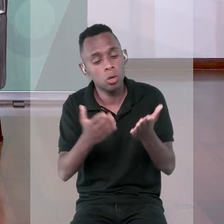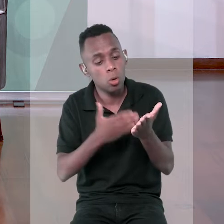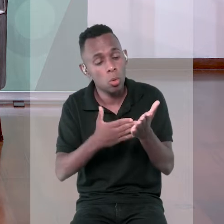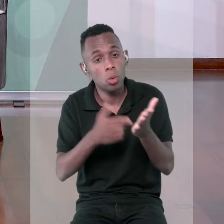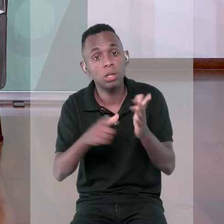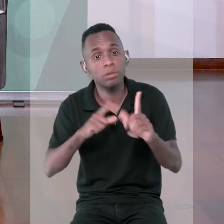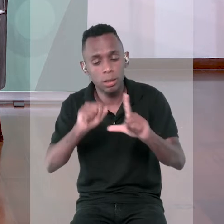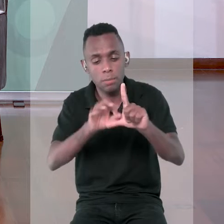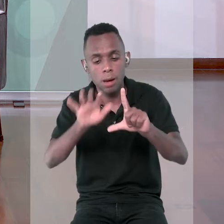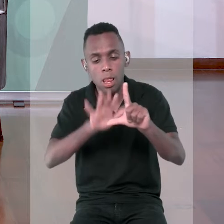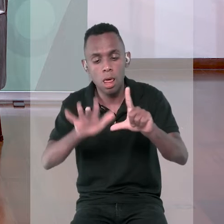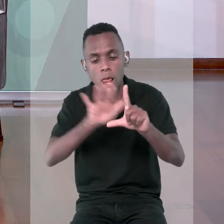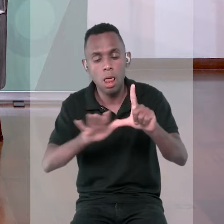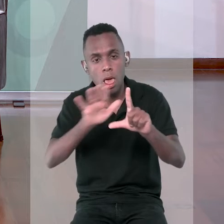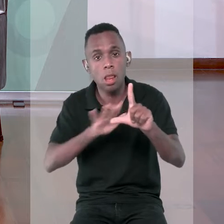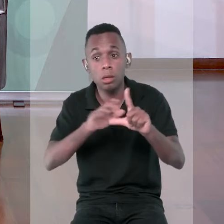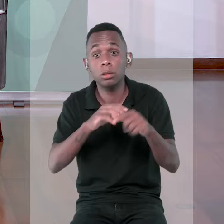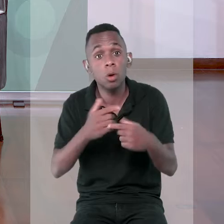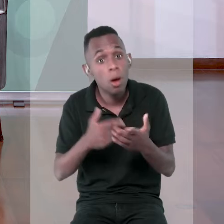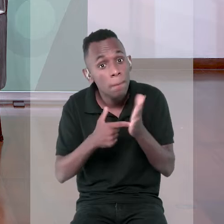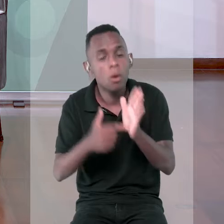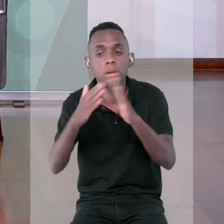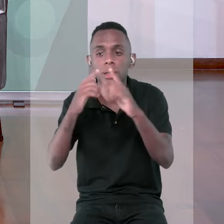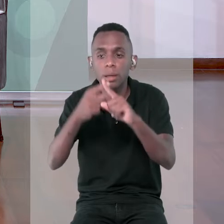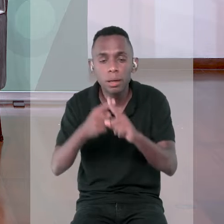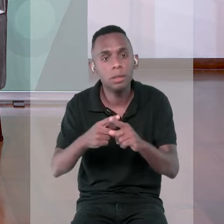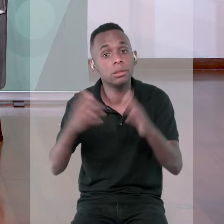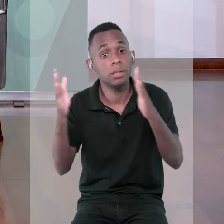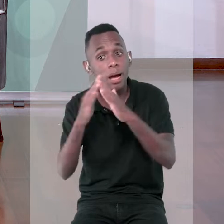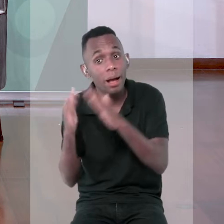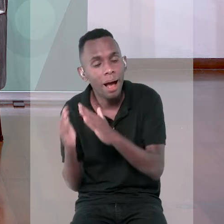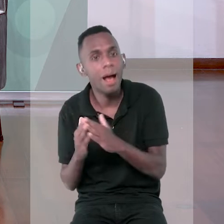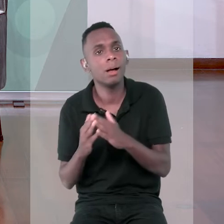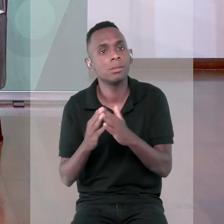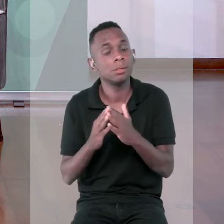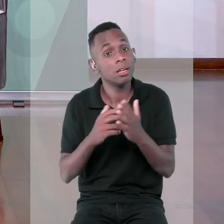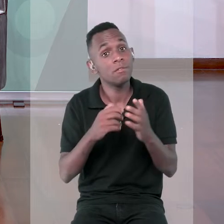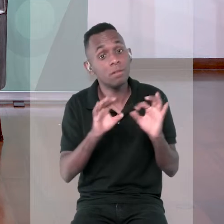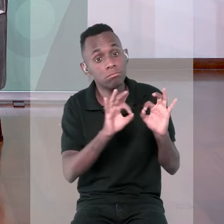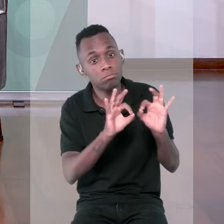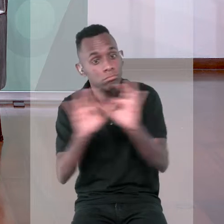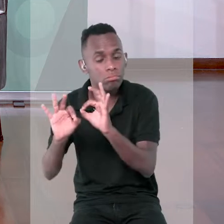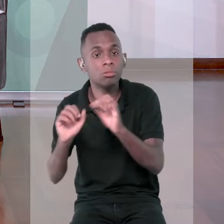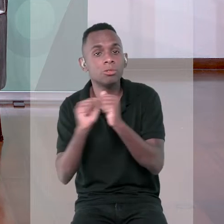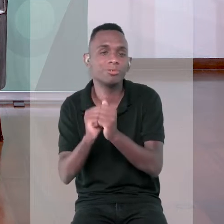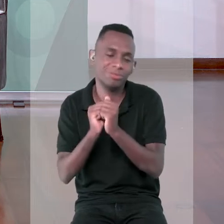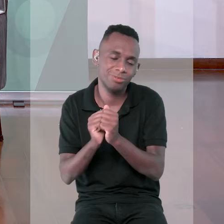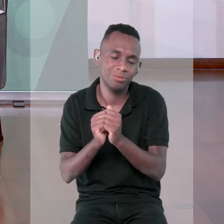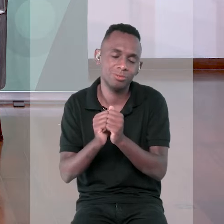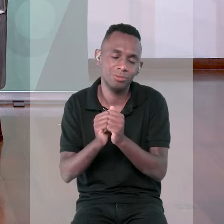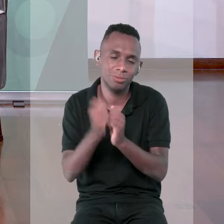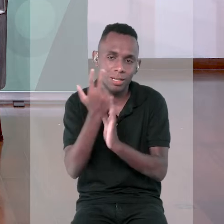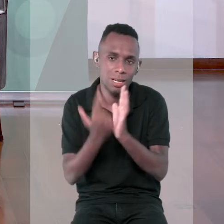QR Codes. Então, ela mostra a igreja, ela mostra a casa, você vai lá, você vai acompanhando essas viagens dela,